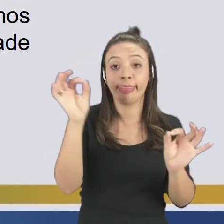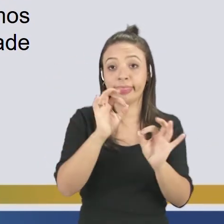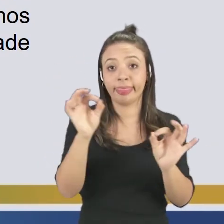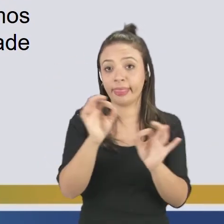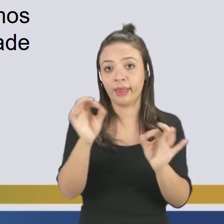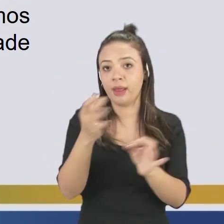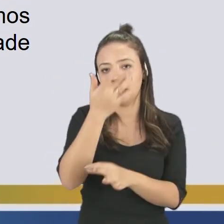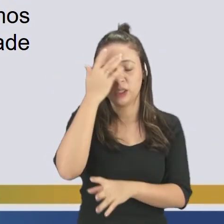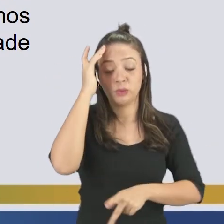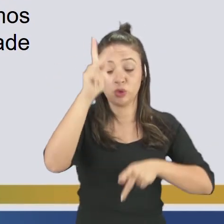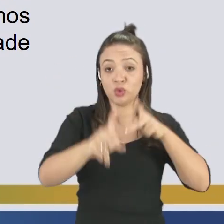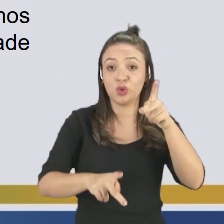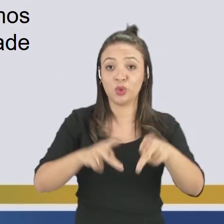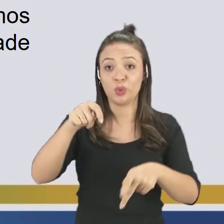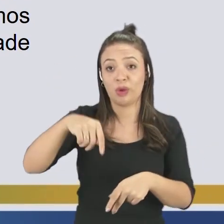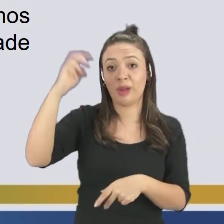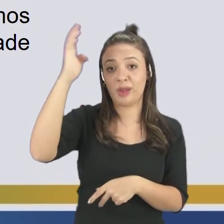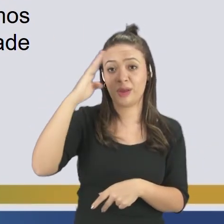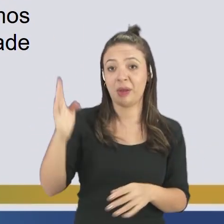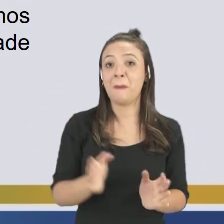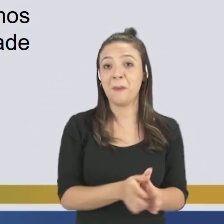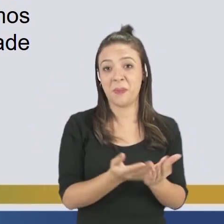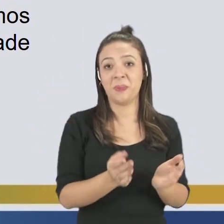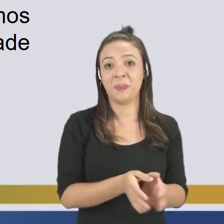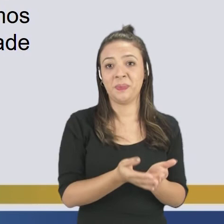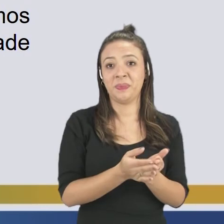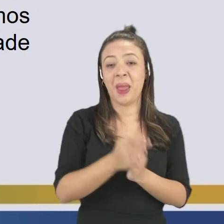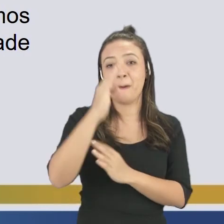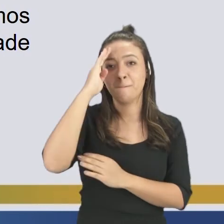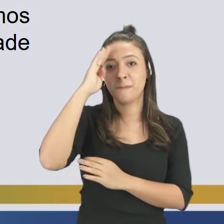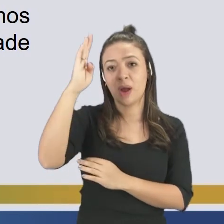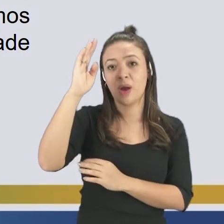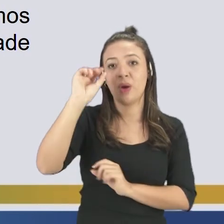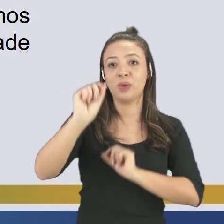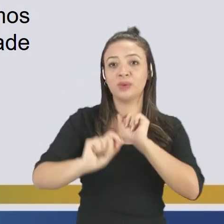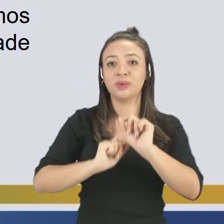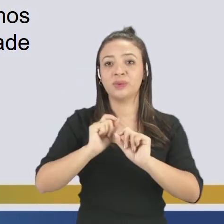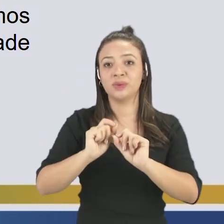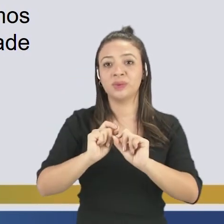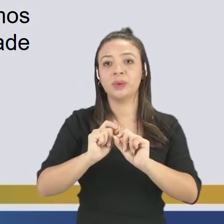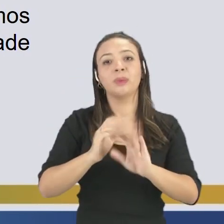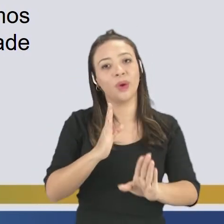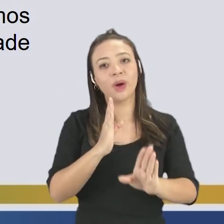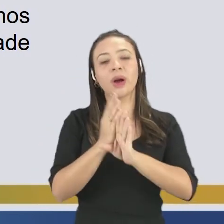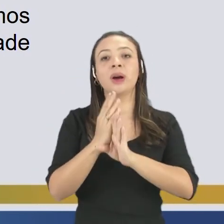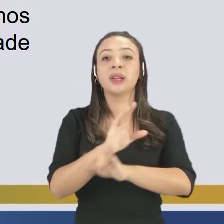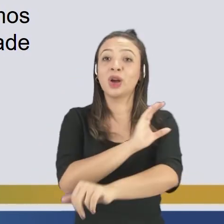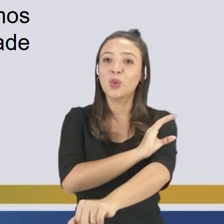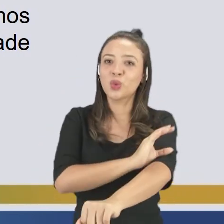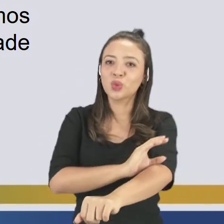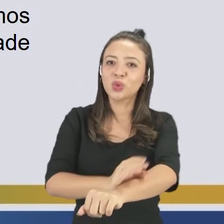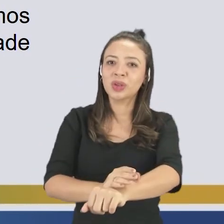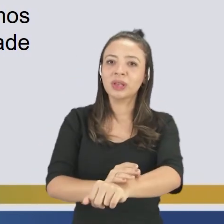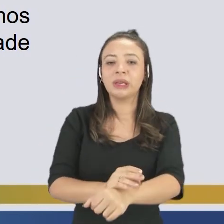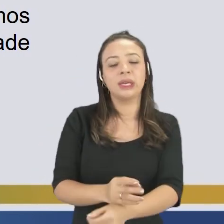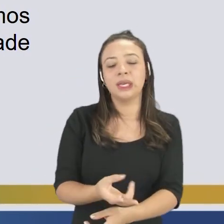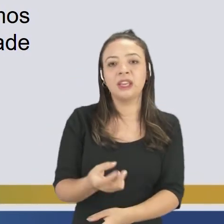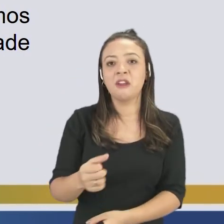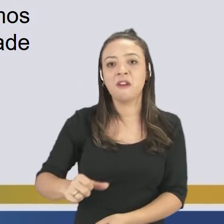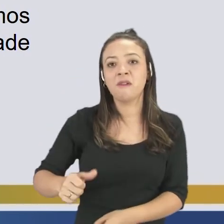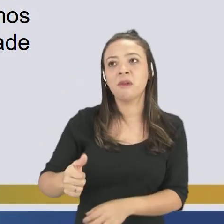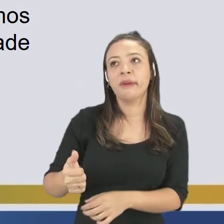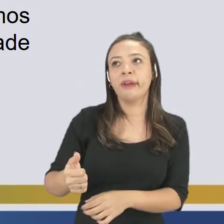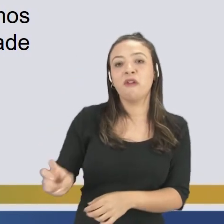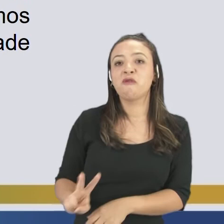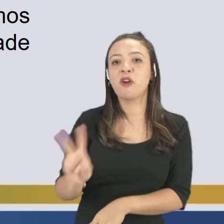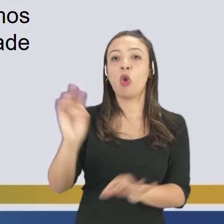quantidade de pessoas que vivem na pobreza no Brasil. O principal fator reside em uma tradição cultural de desvalorização do trabalho. A maior